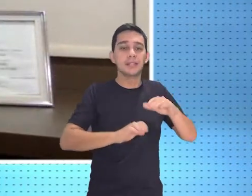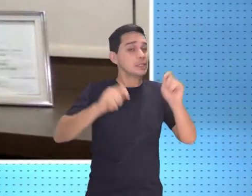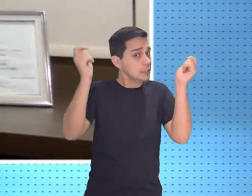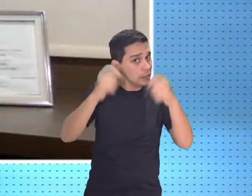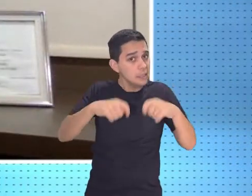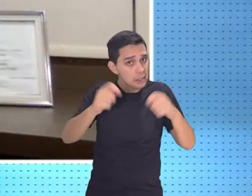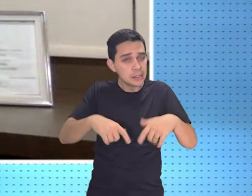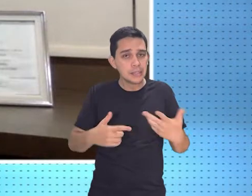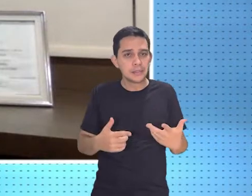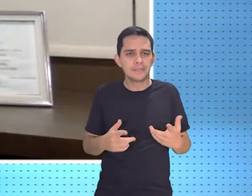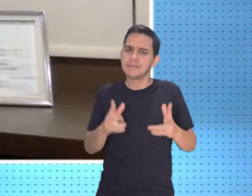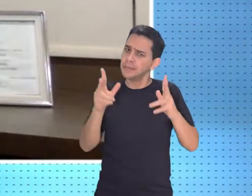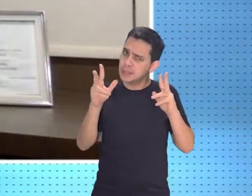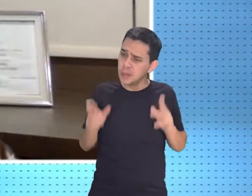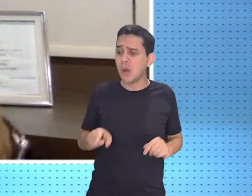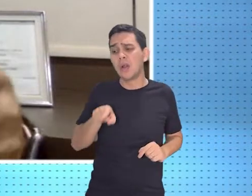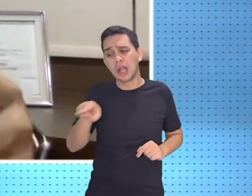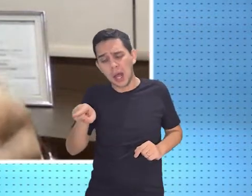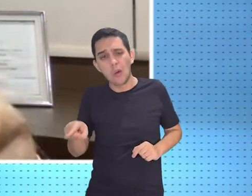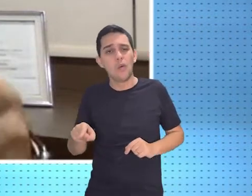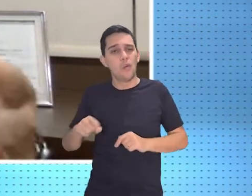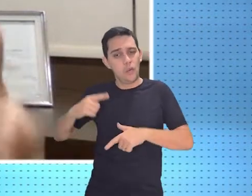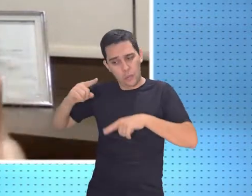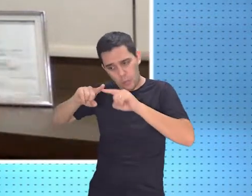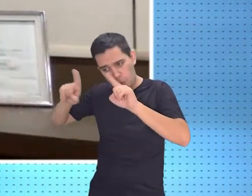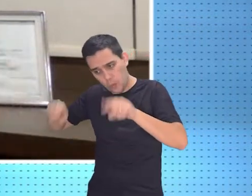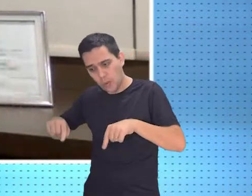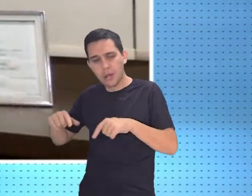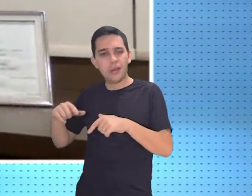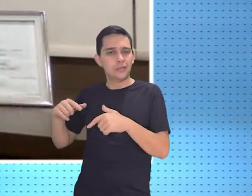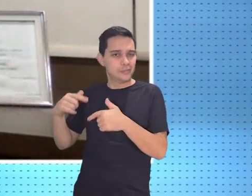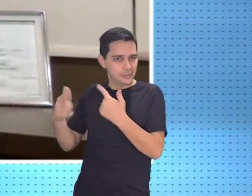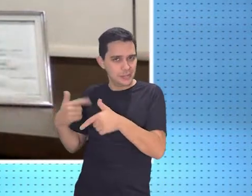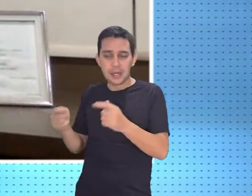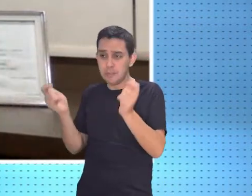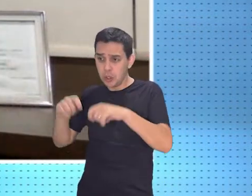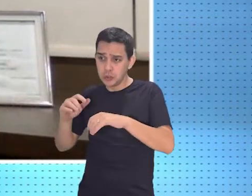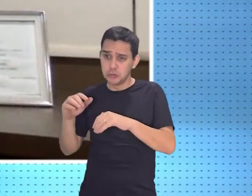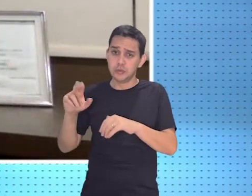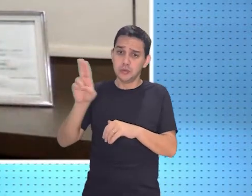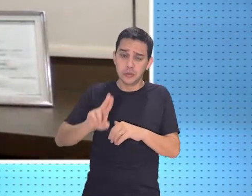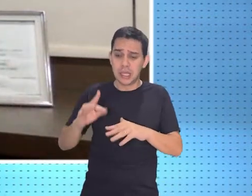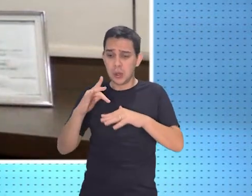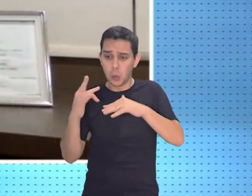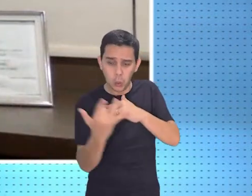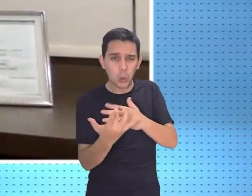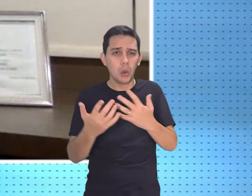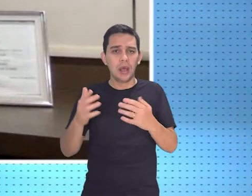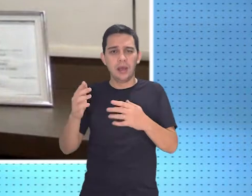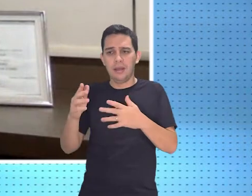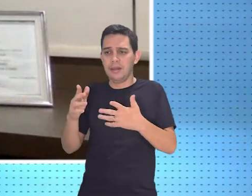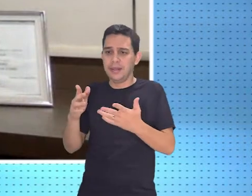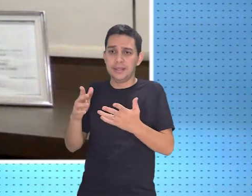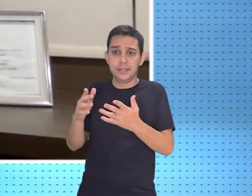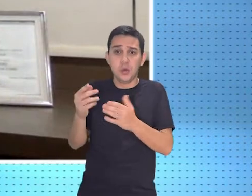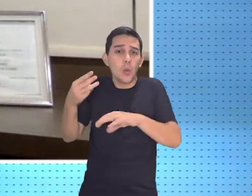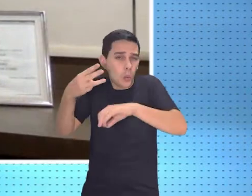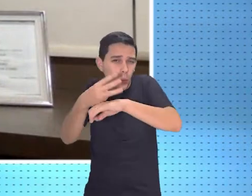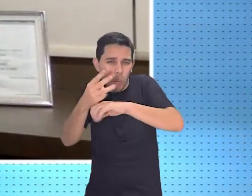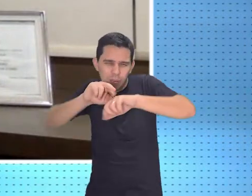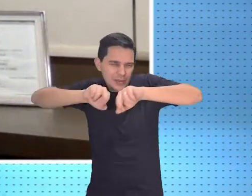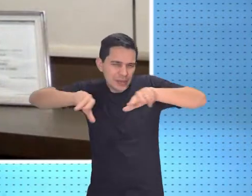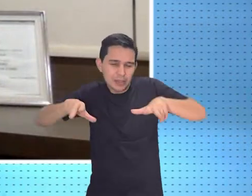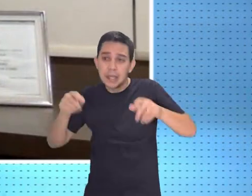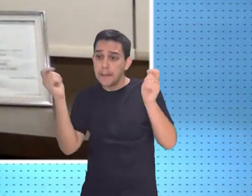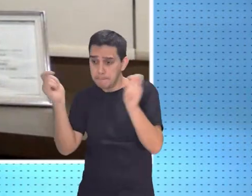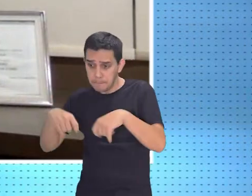mesma forma que o empregado pode utilizar das redes sociais ou de aplicativos de mensagem eletrônica,